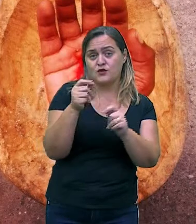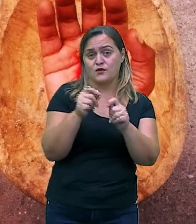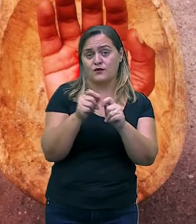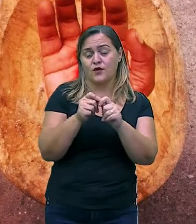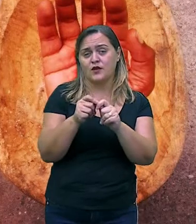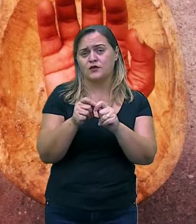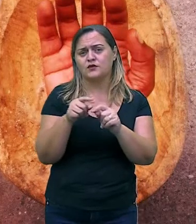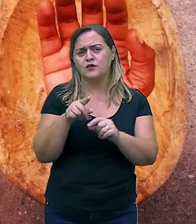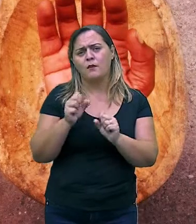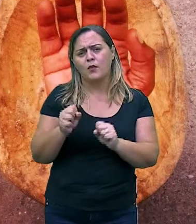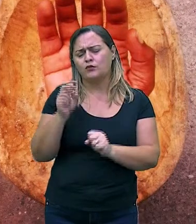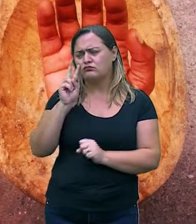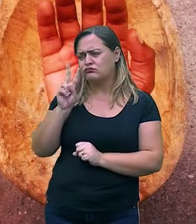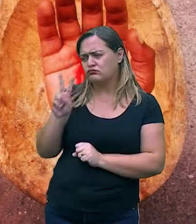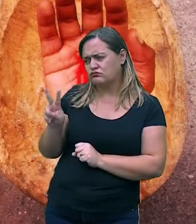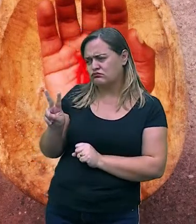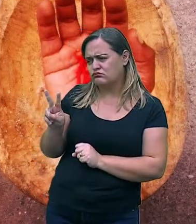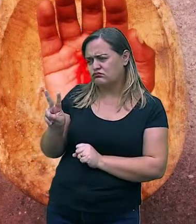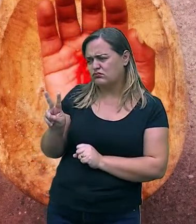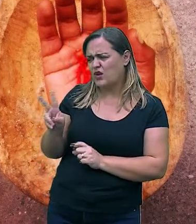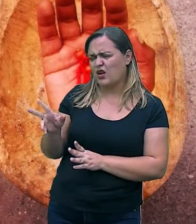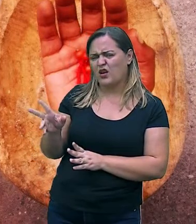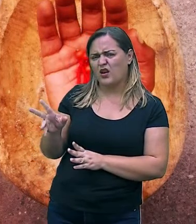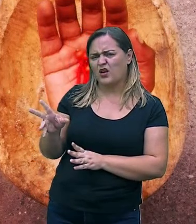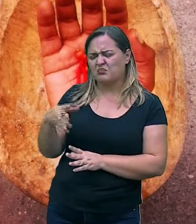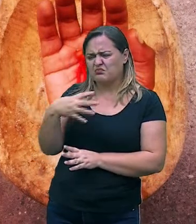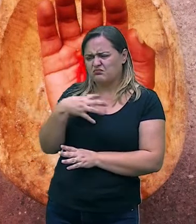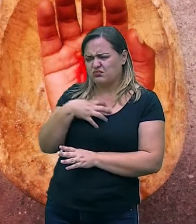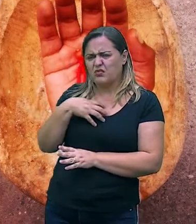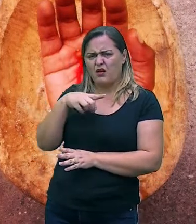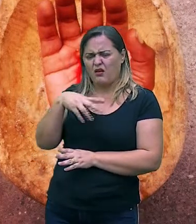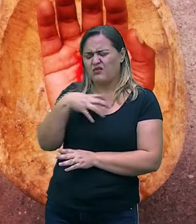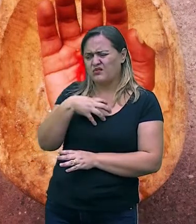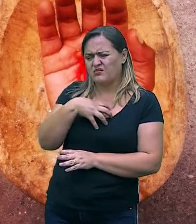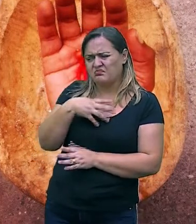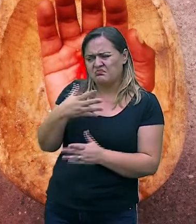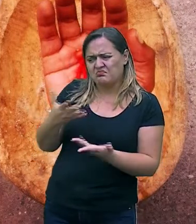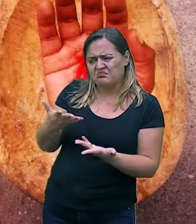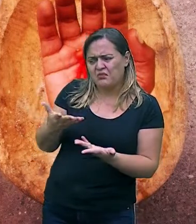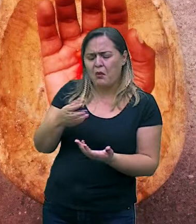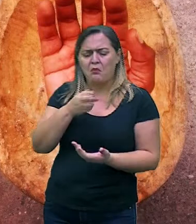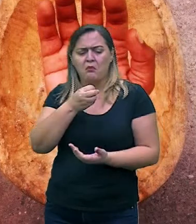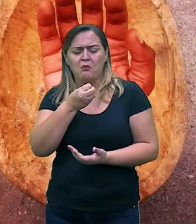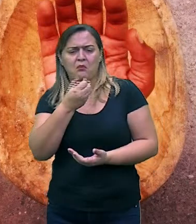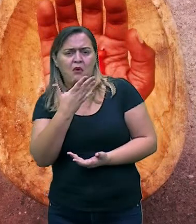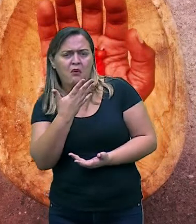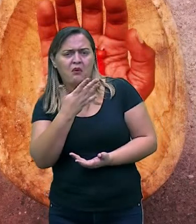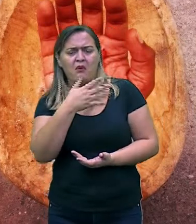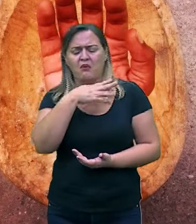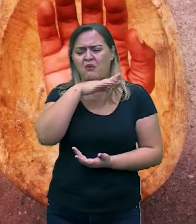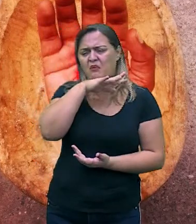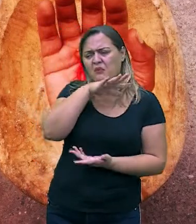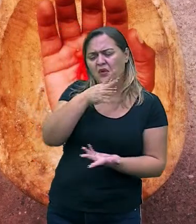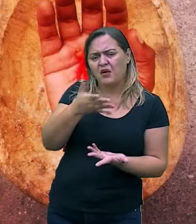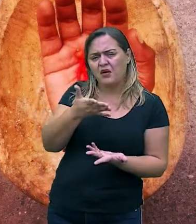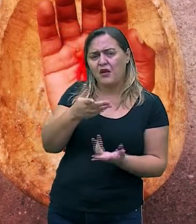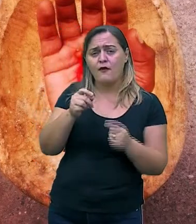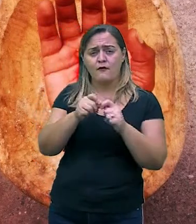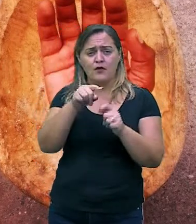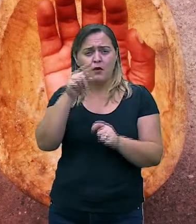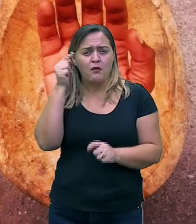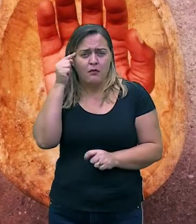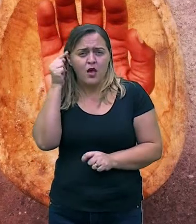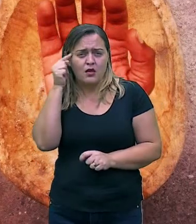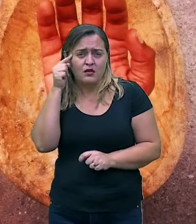observar, te trouxe algum sentimento? Seja ele sentimentos bons ou sentimentos ruins, se te fez pensar um